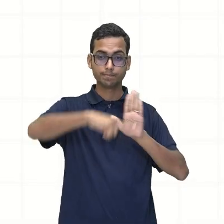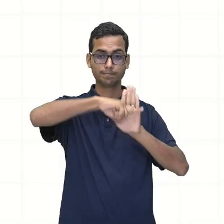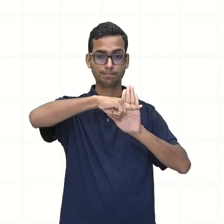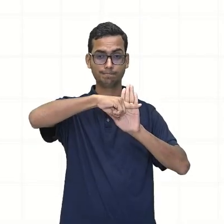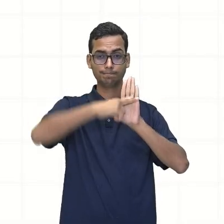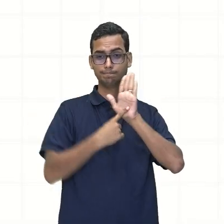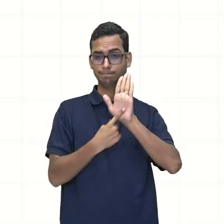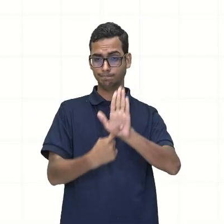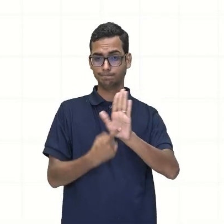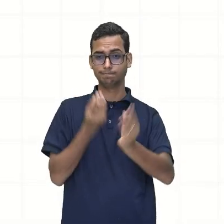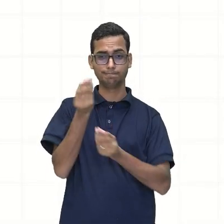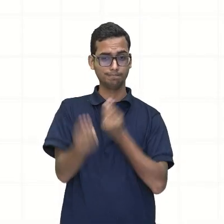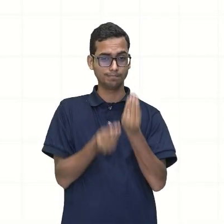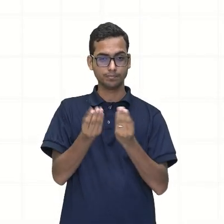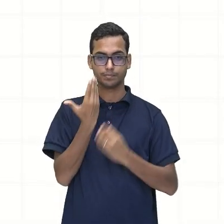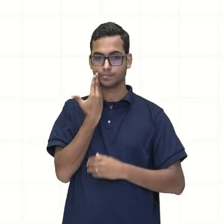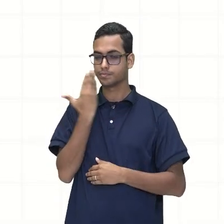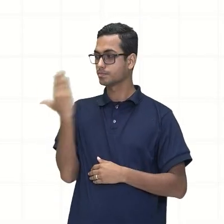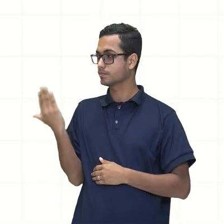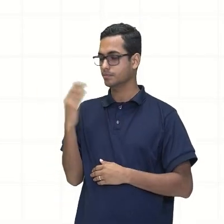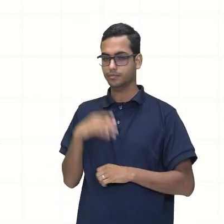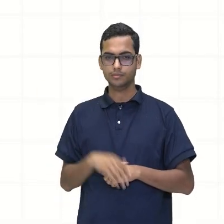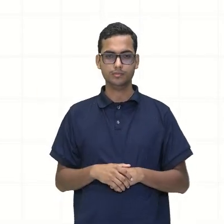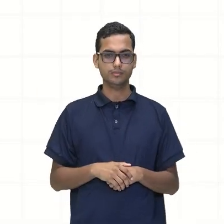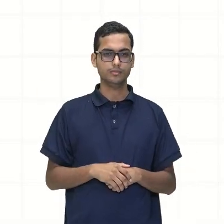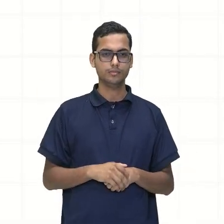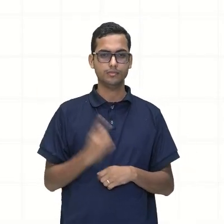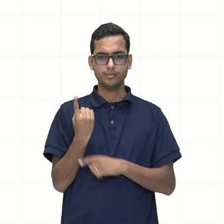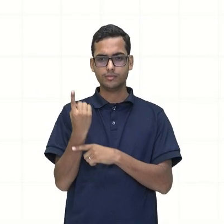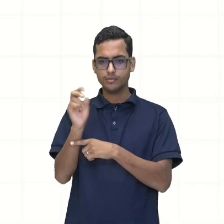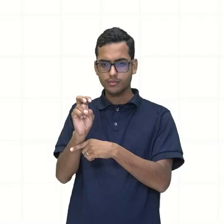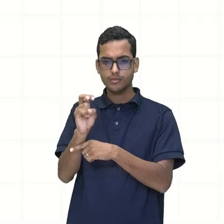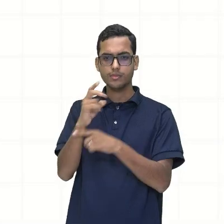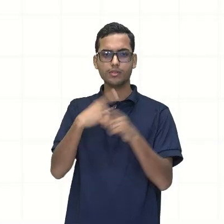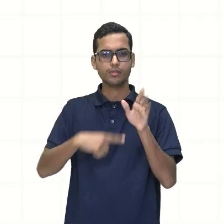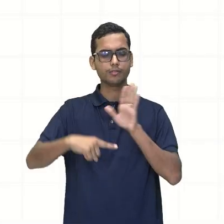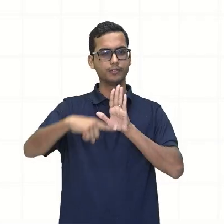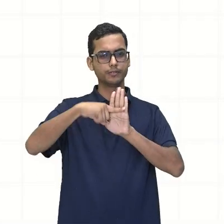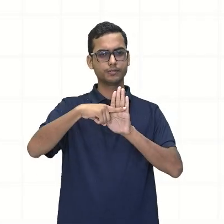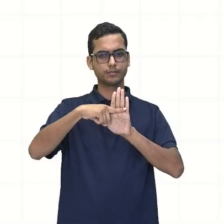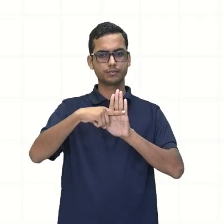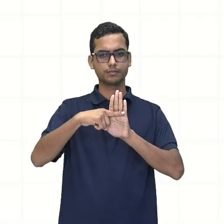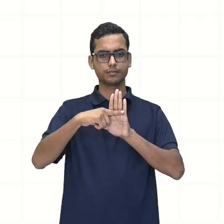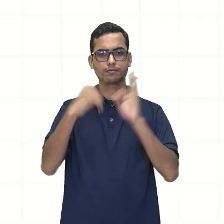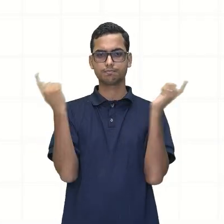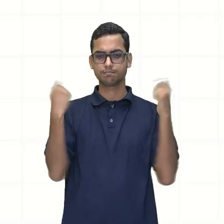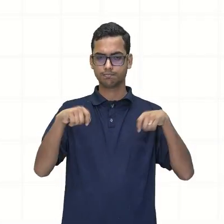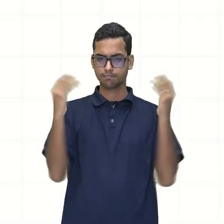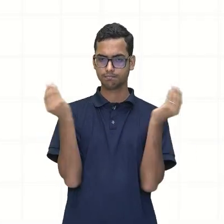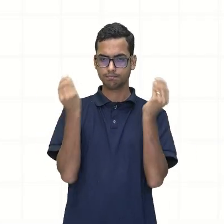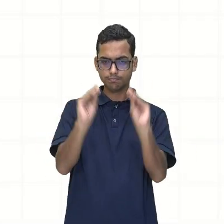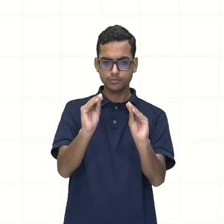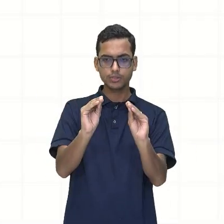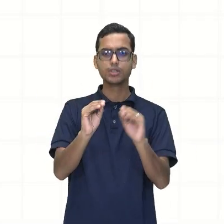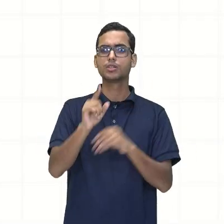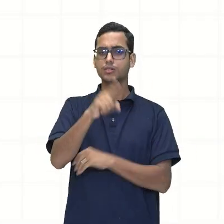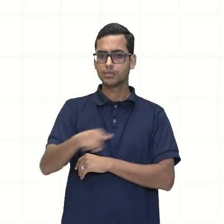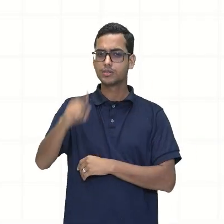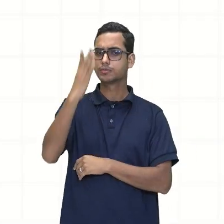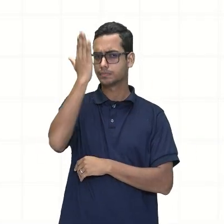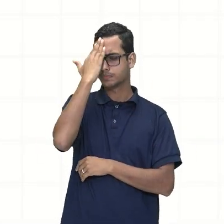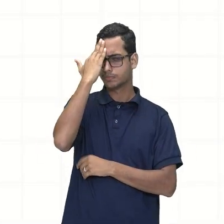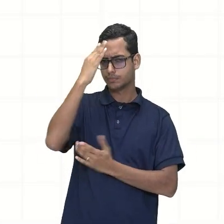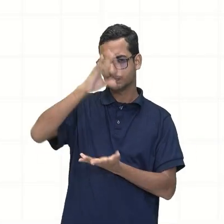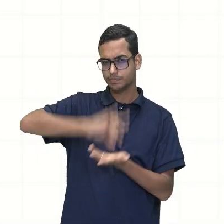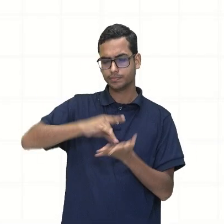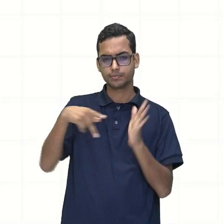vou colocar aqui, ó, menos, tá bom? E aí, então, vou colocar aqui, ó, só para você saber que é esse menos.